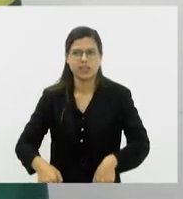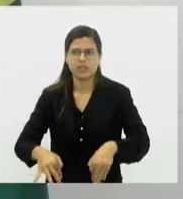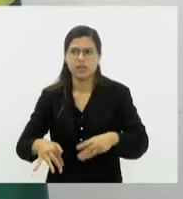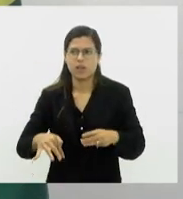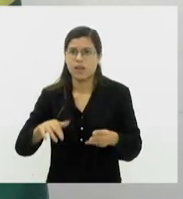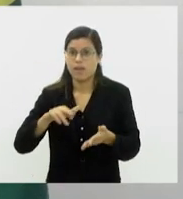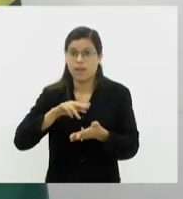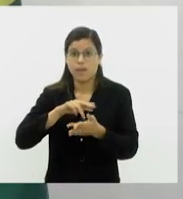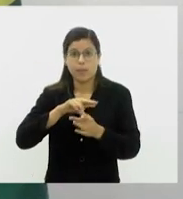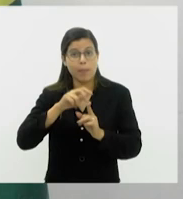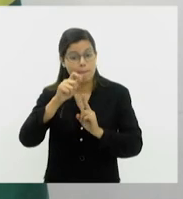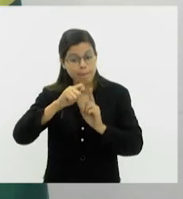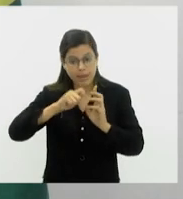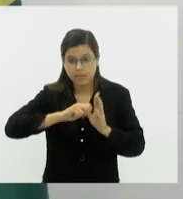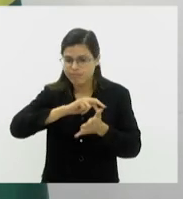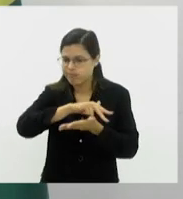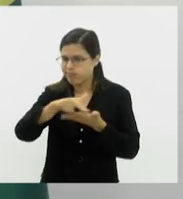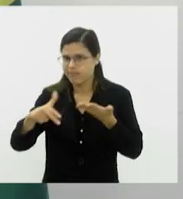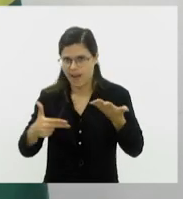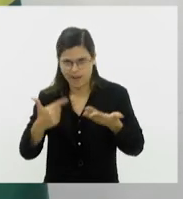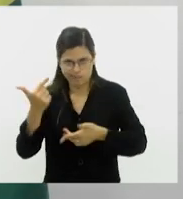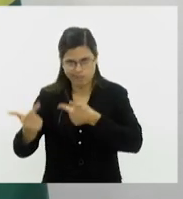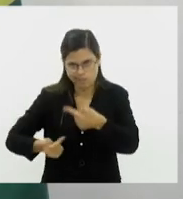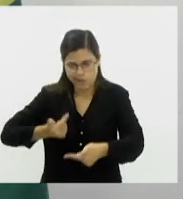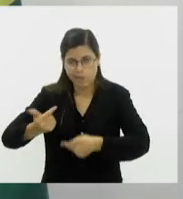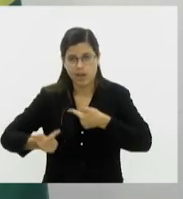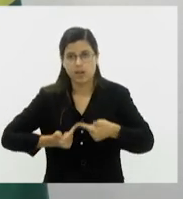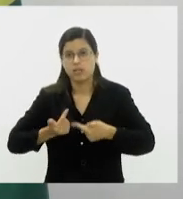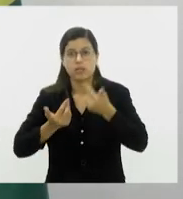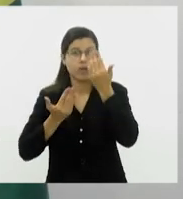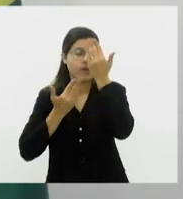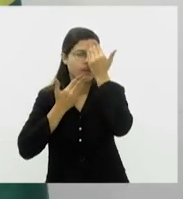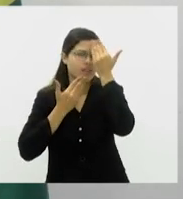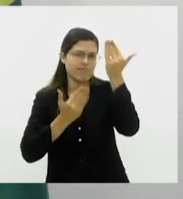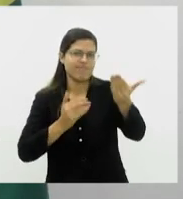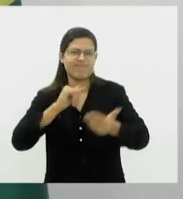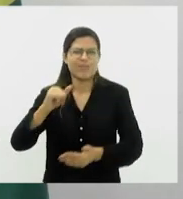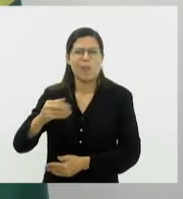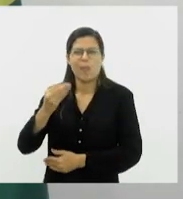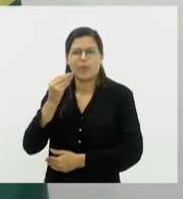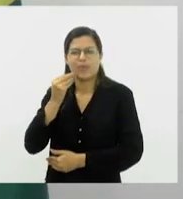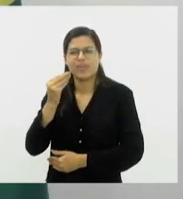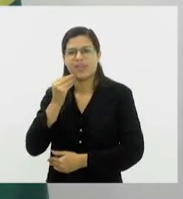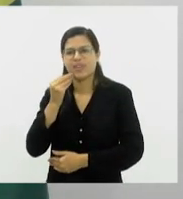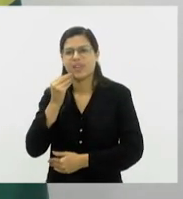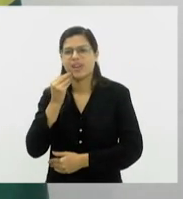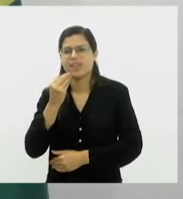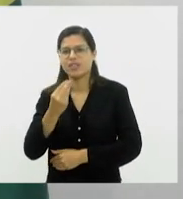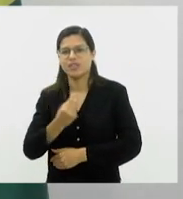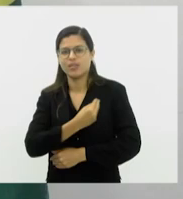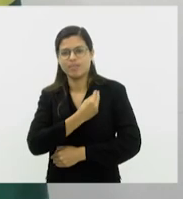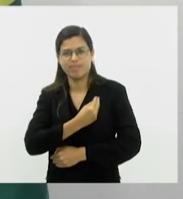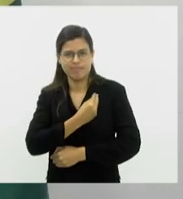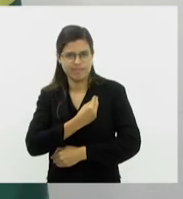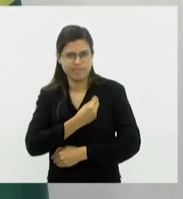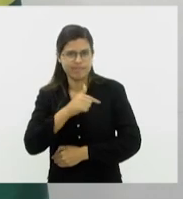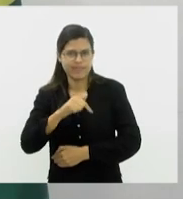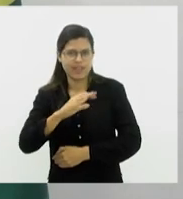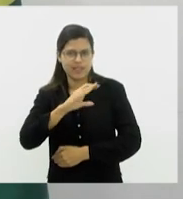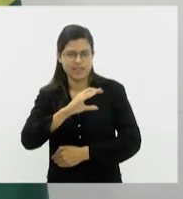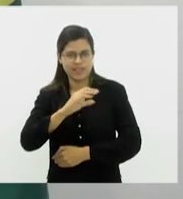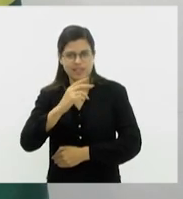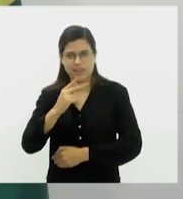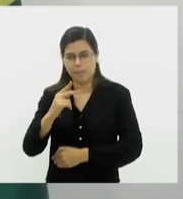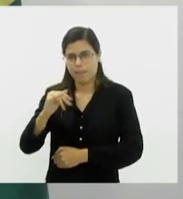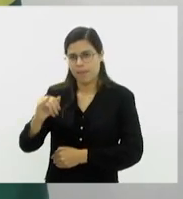vários meses de trabalho então Agradeço pela oportunidade de participar desta CPI que se não me